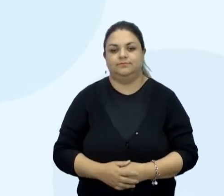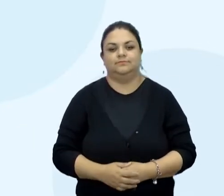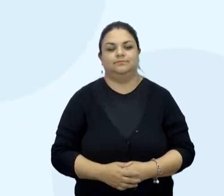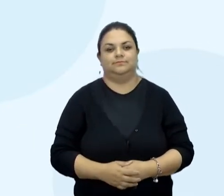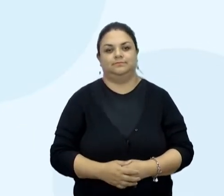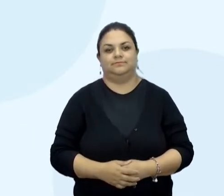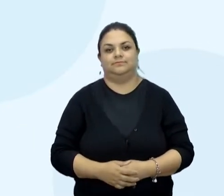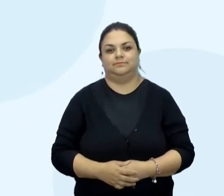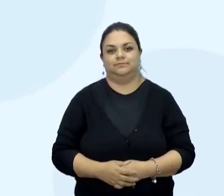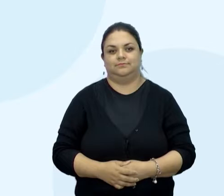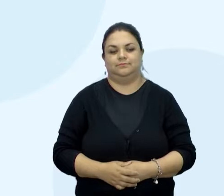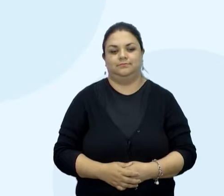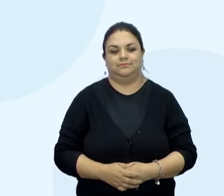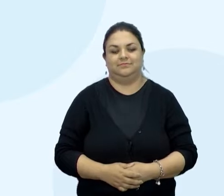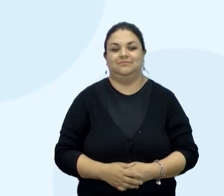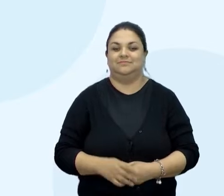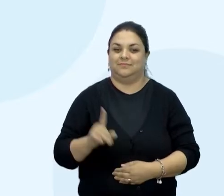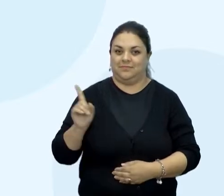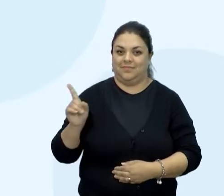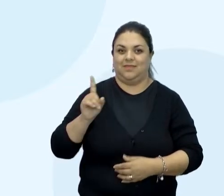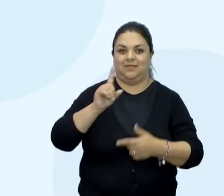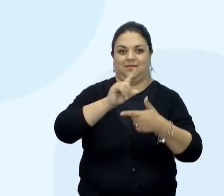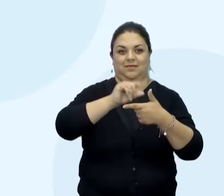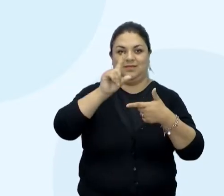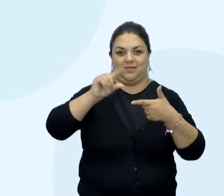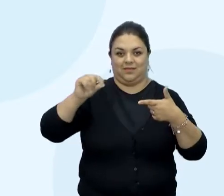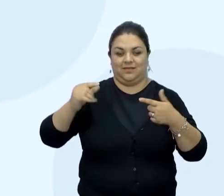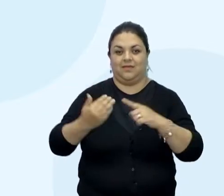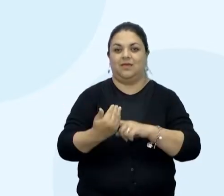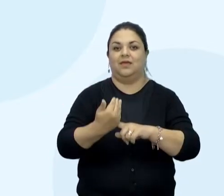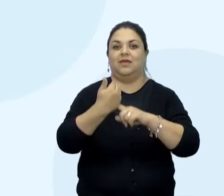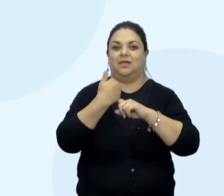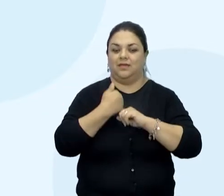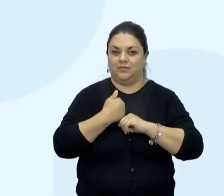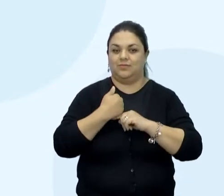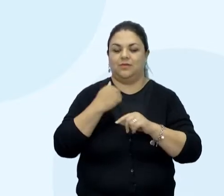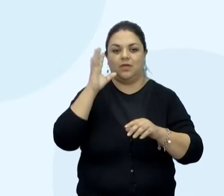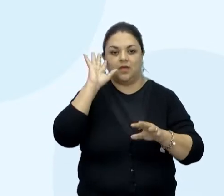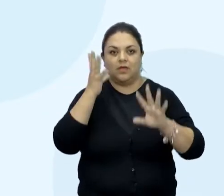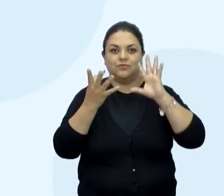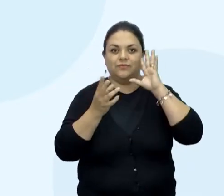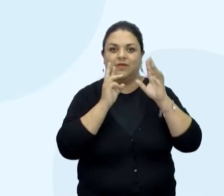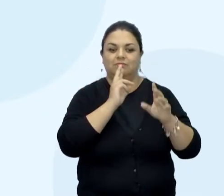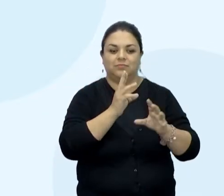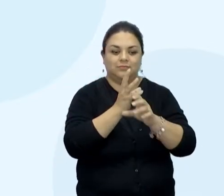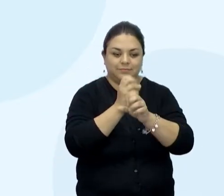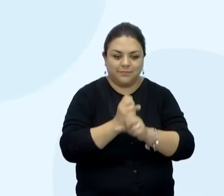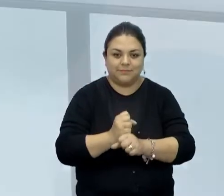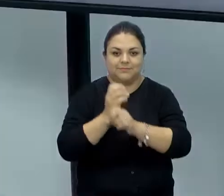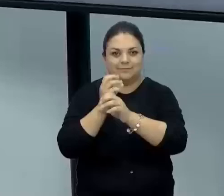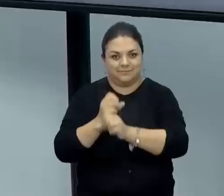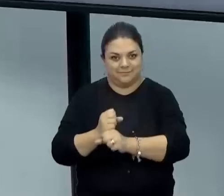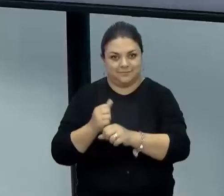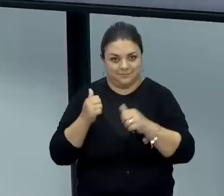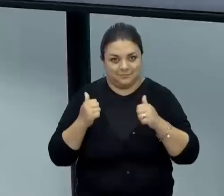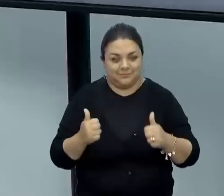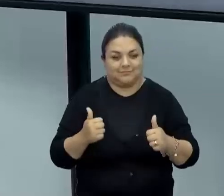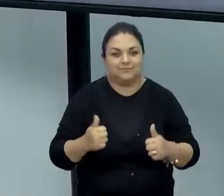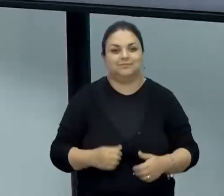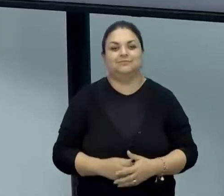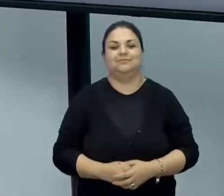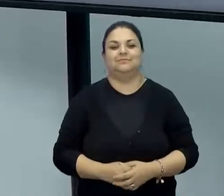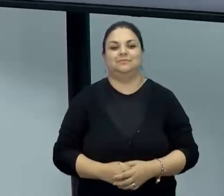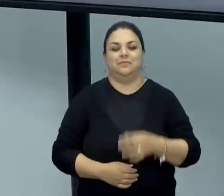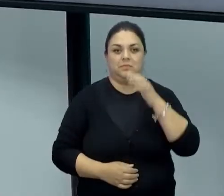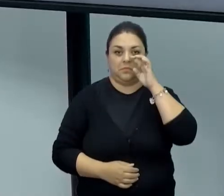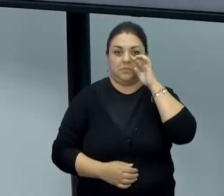basear neste gráfico aqui para estar resolvendo aí as nossas continhas, tudo bem? Só que